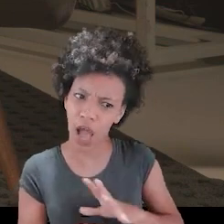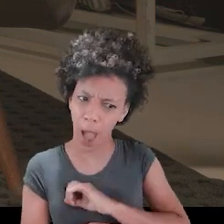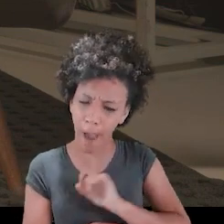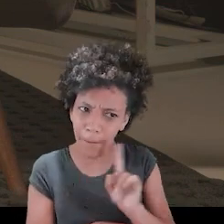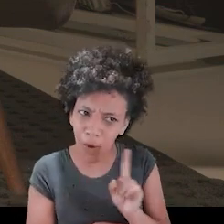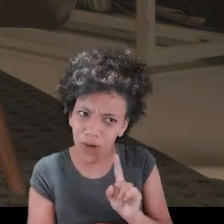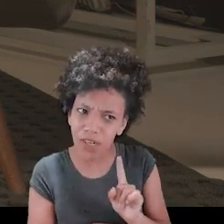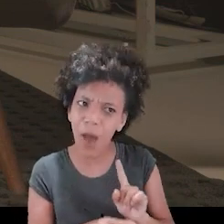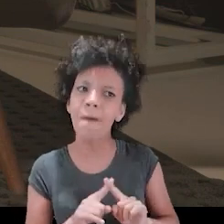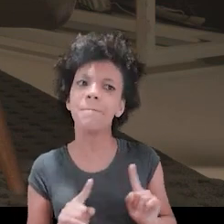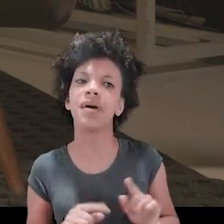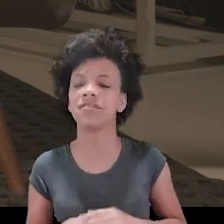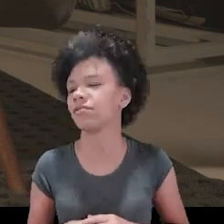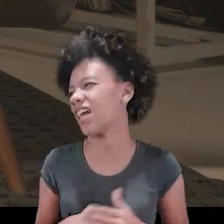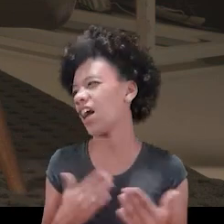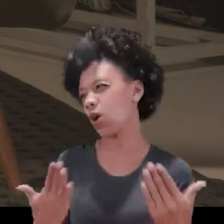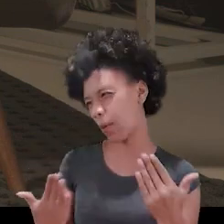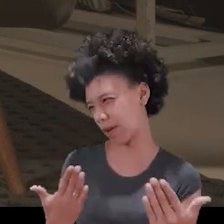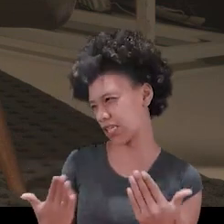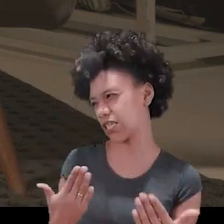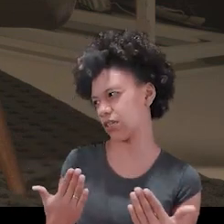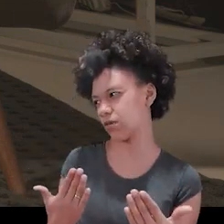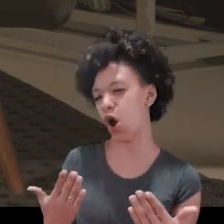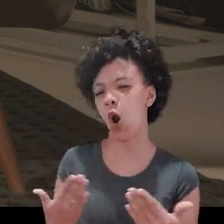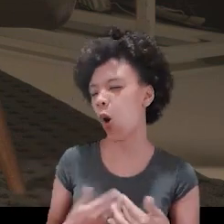falei de amor não